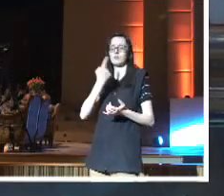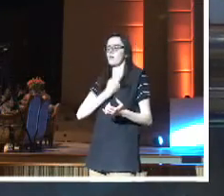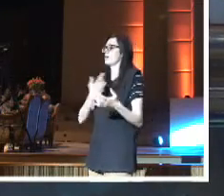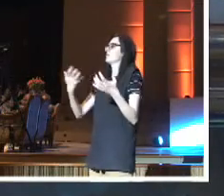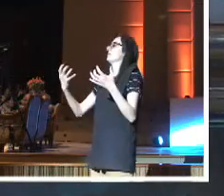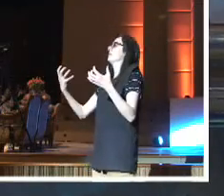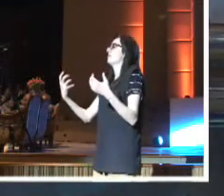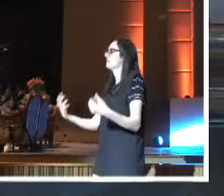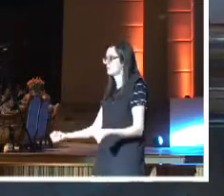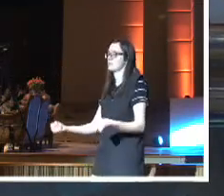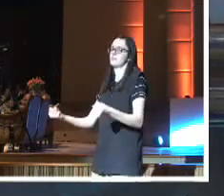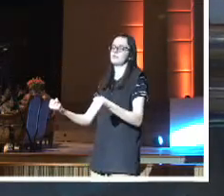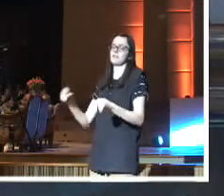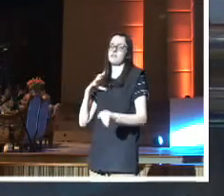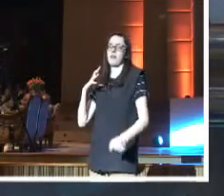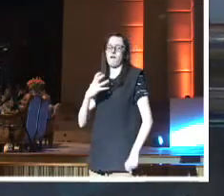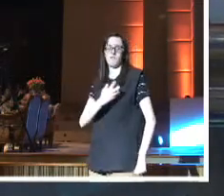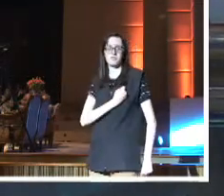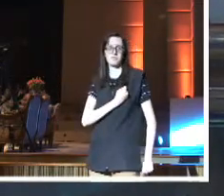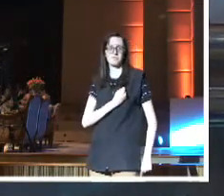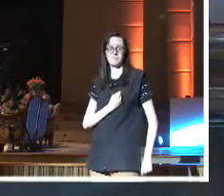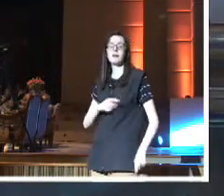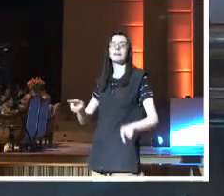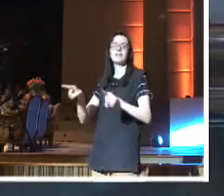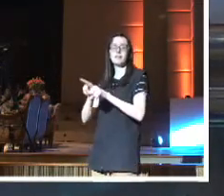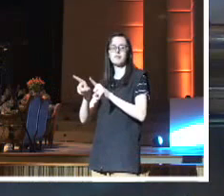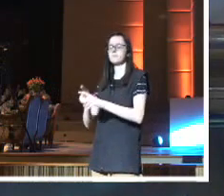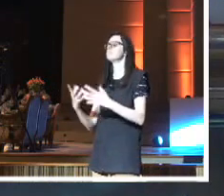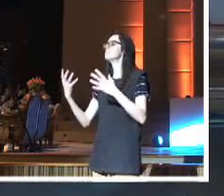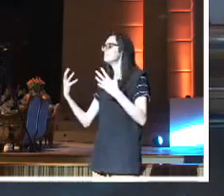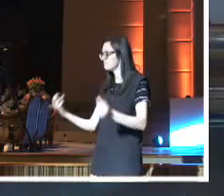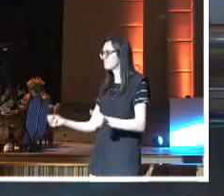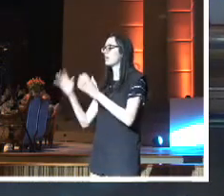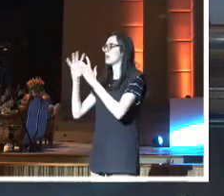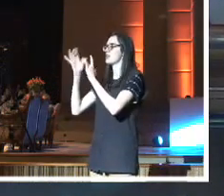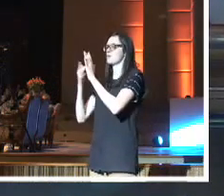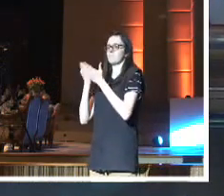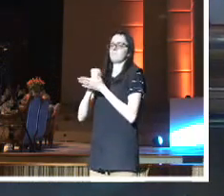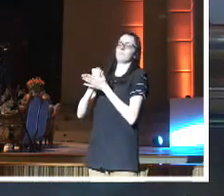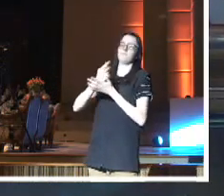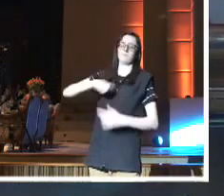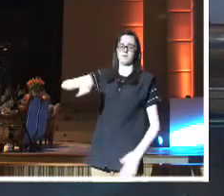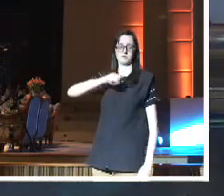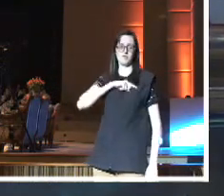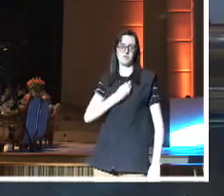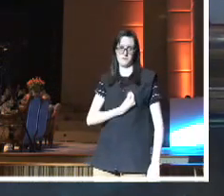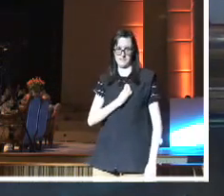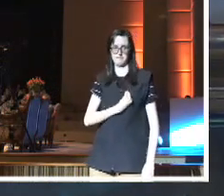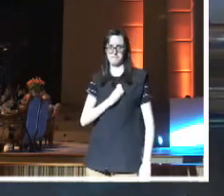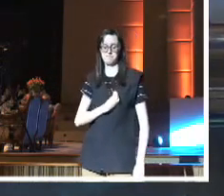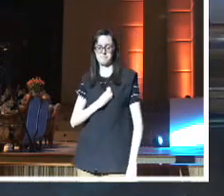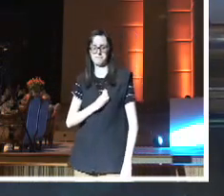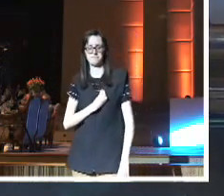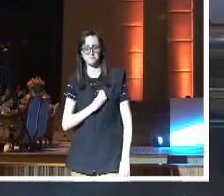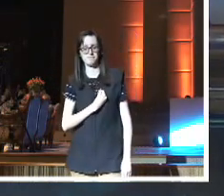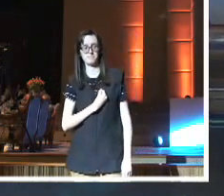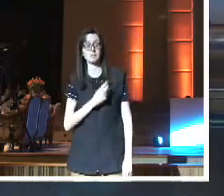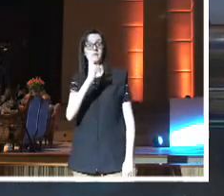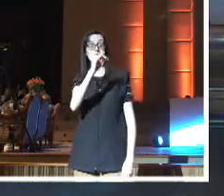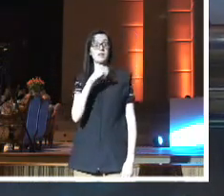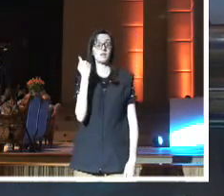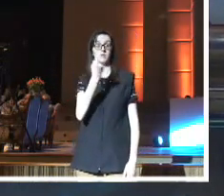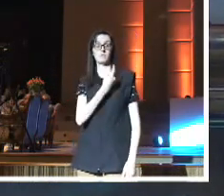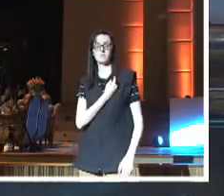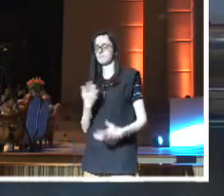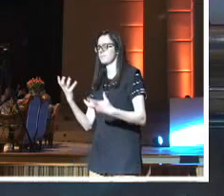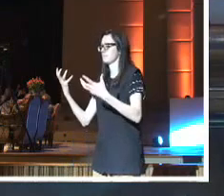aceita a salvação e o senhorio de Cristo sobre a nossa vida. E quando a gente aceita